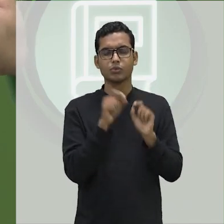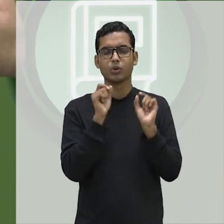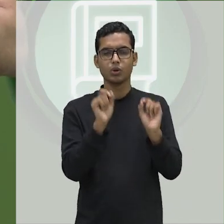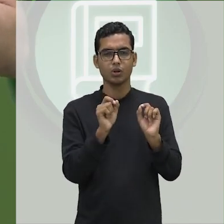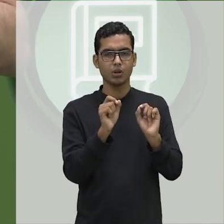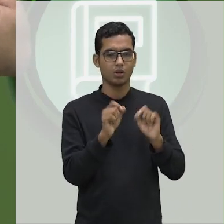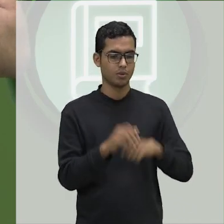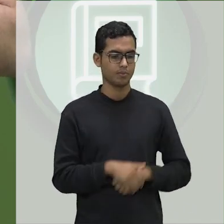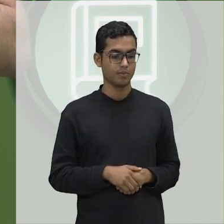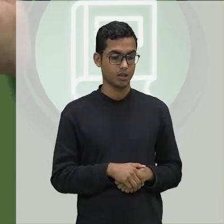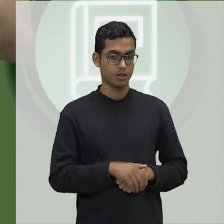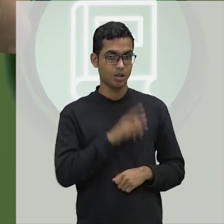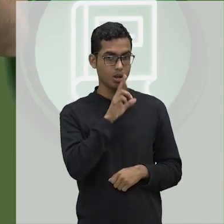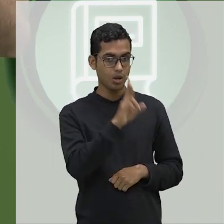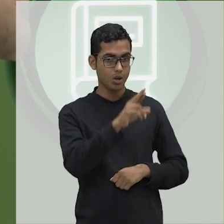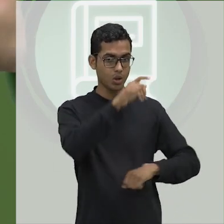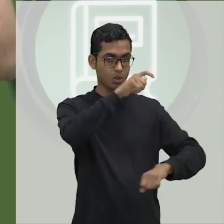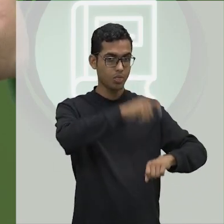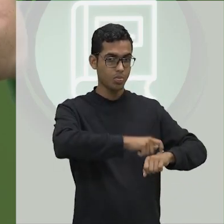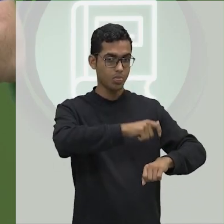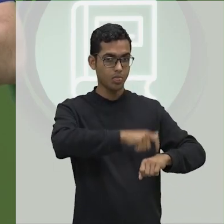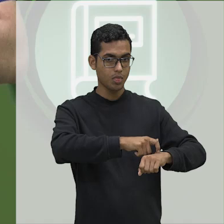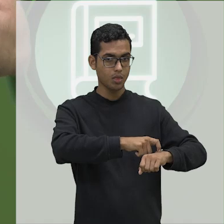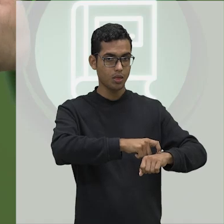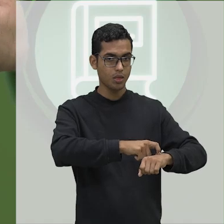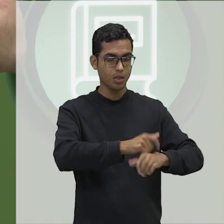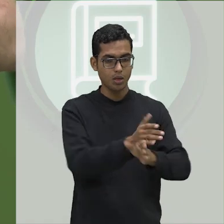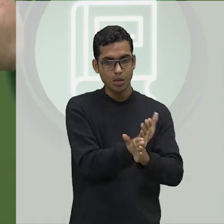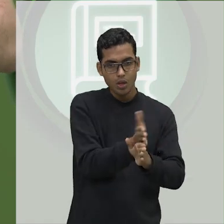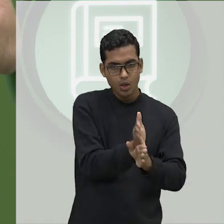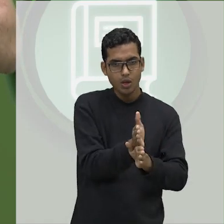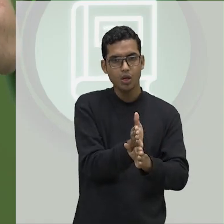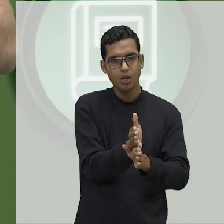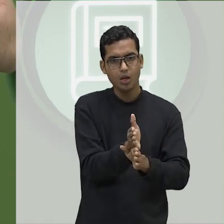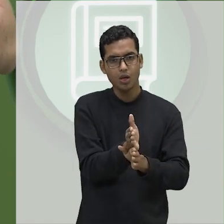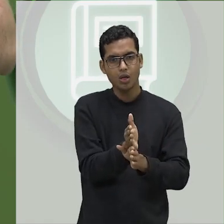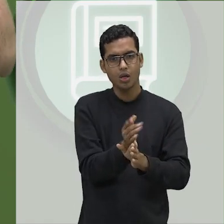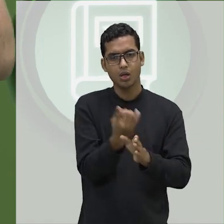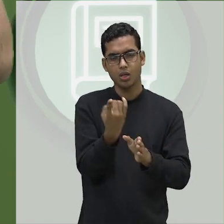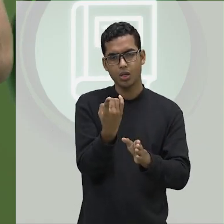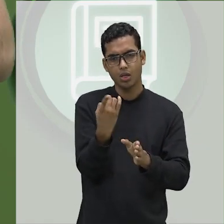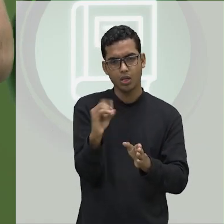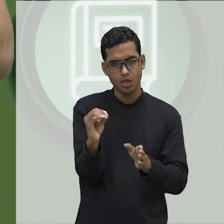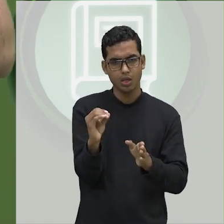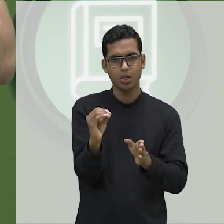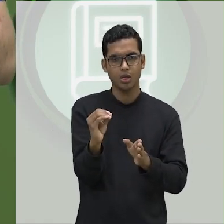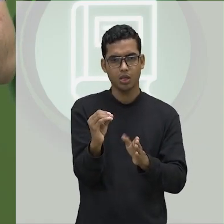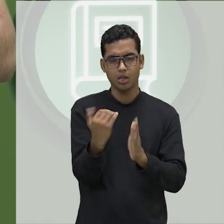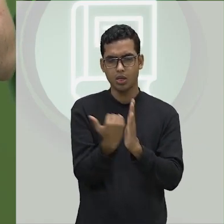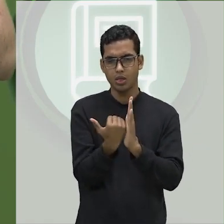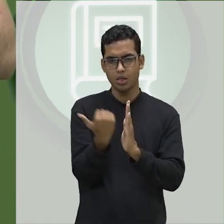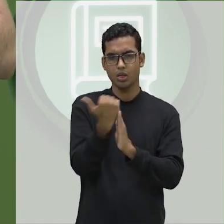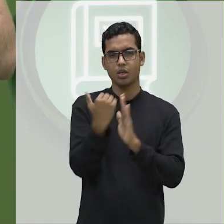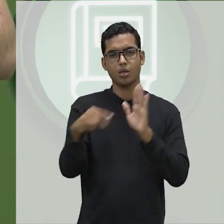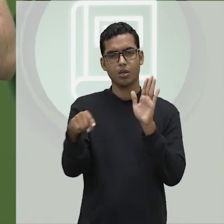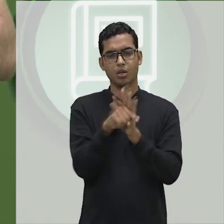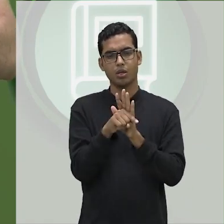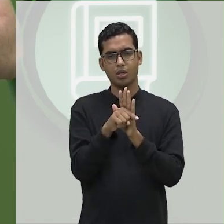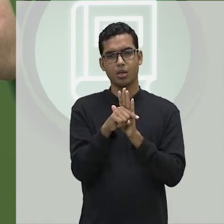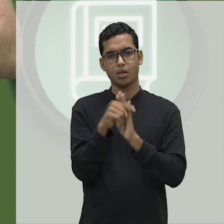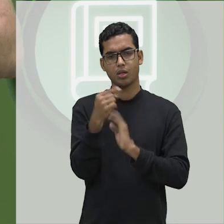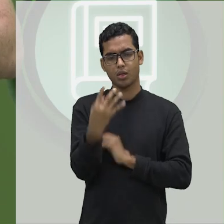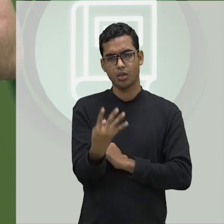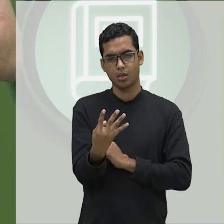passou a existir ali no limite da constante de Planck, né? 10 elevado a menos